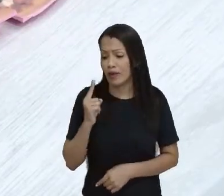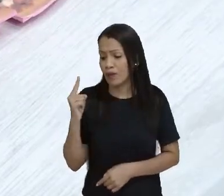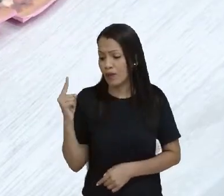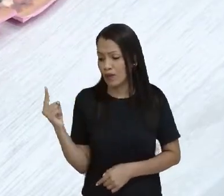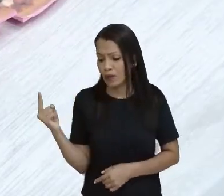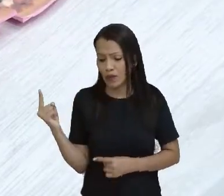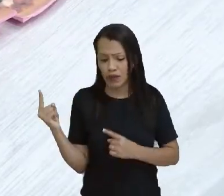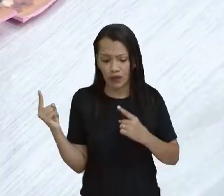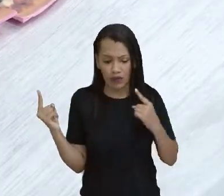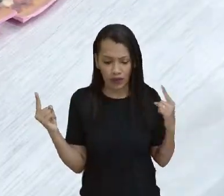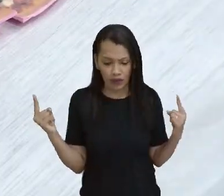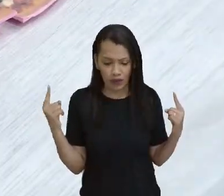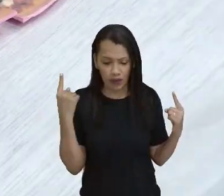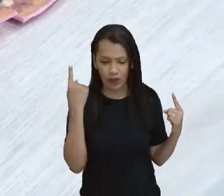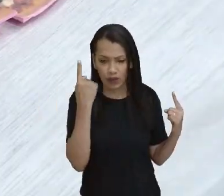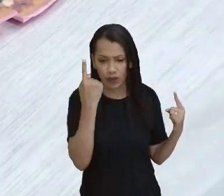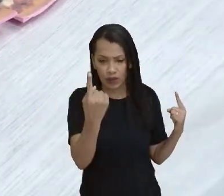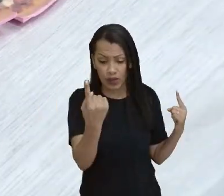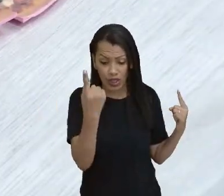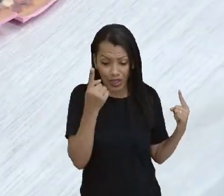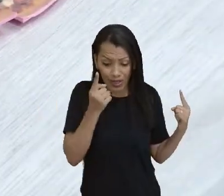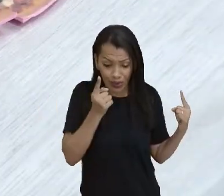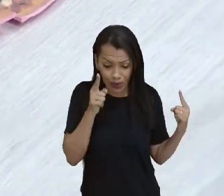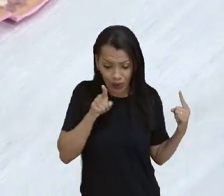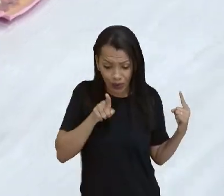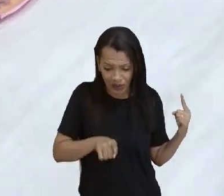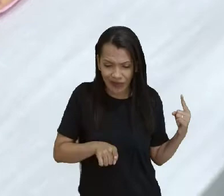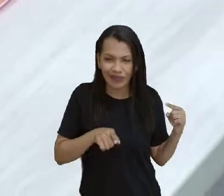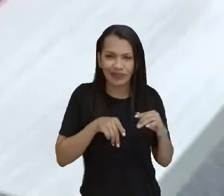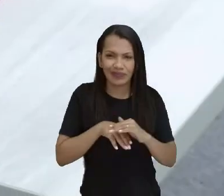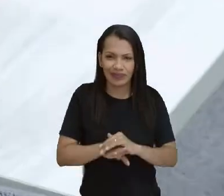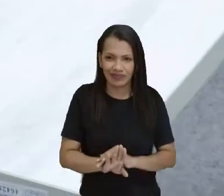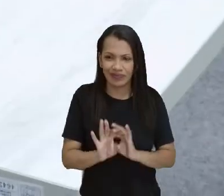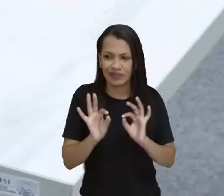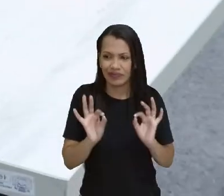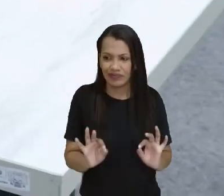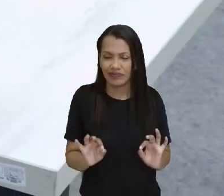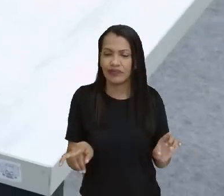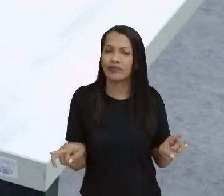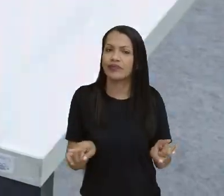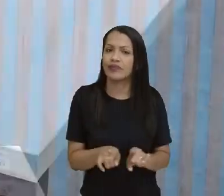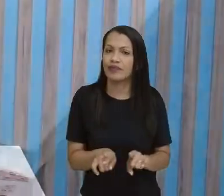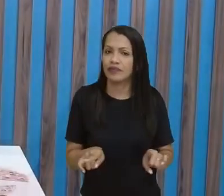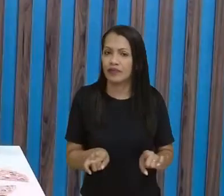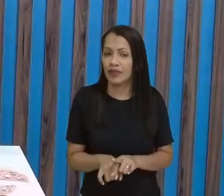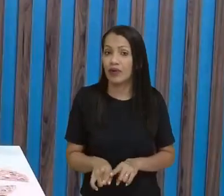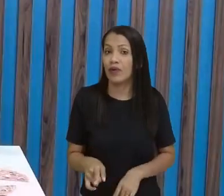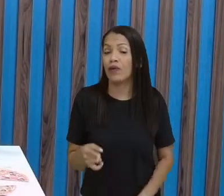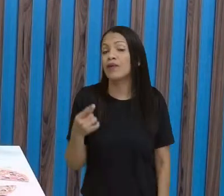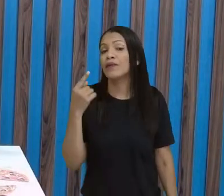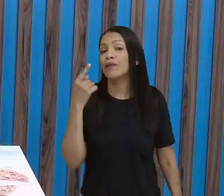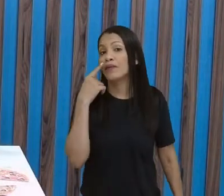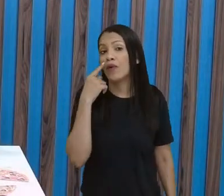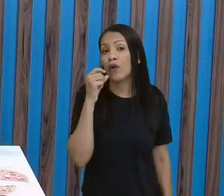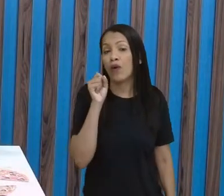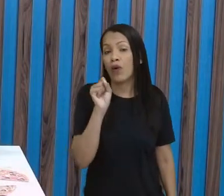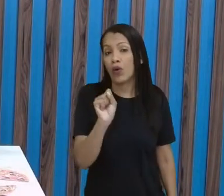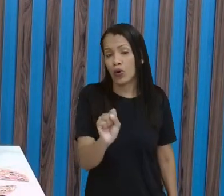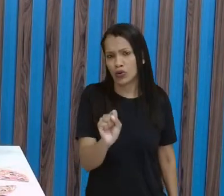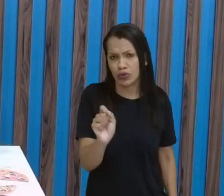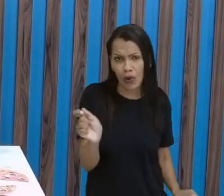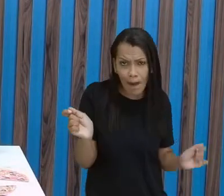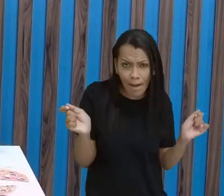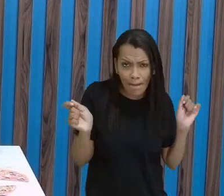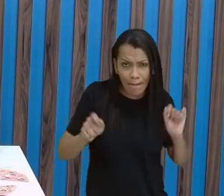coisa eu posso fazer, então, com a fatia, com a pizza de 8 fatias. Por quê? 8 eu